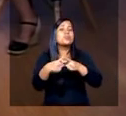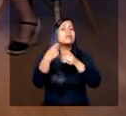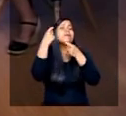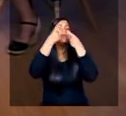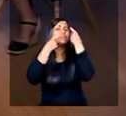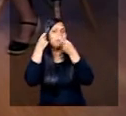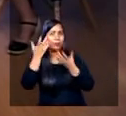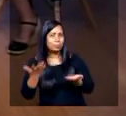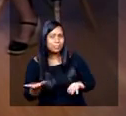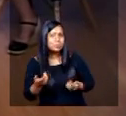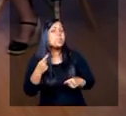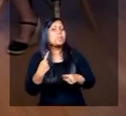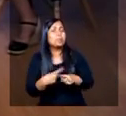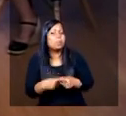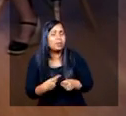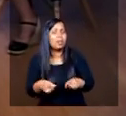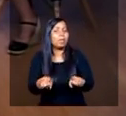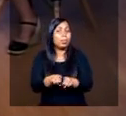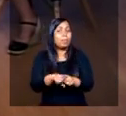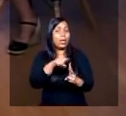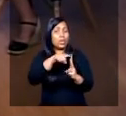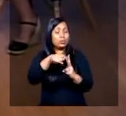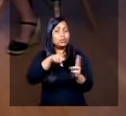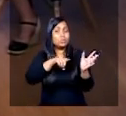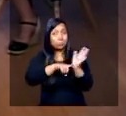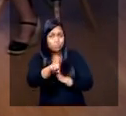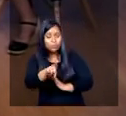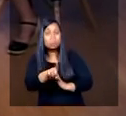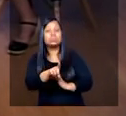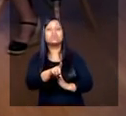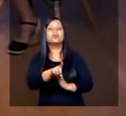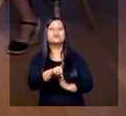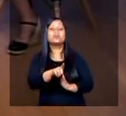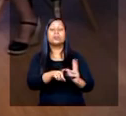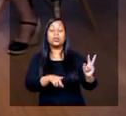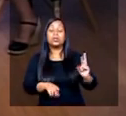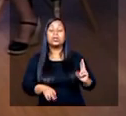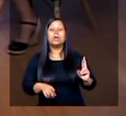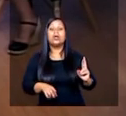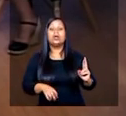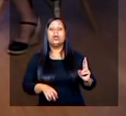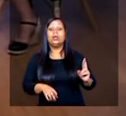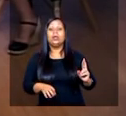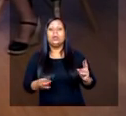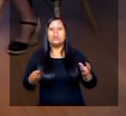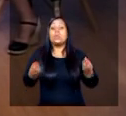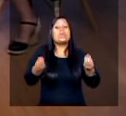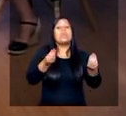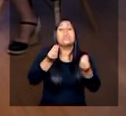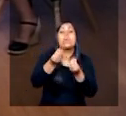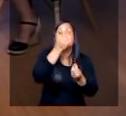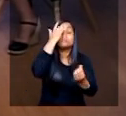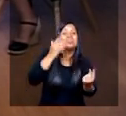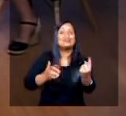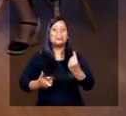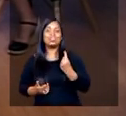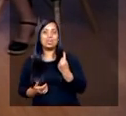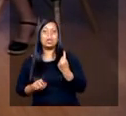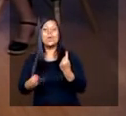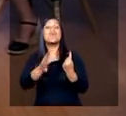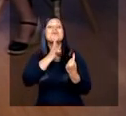preocupação? E também, eu já vou me emendar duas perguntas, porque a Cláudia, boa de resposta, ela já... como é que as pessoas chegam até